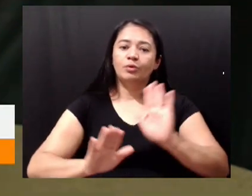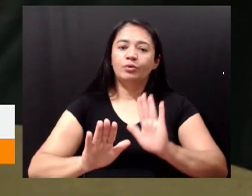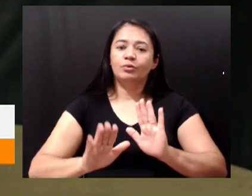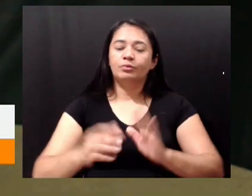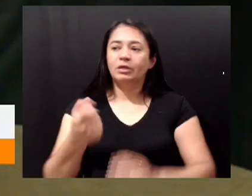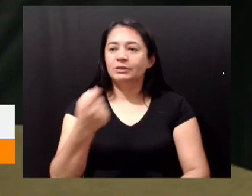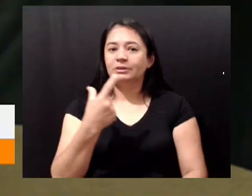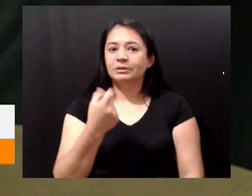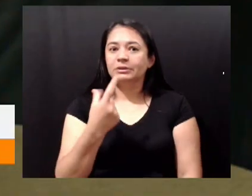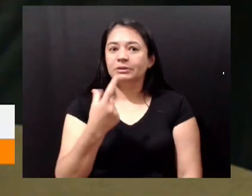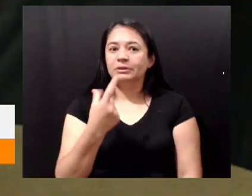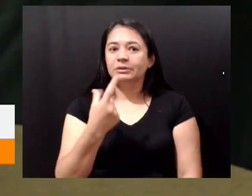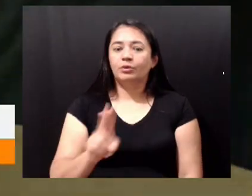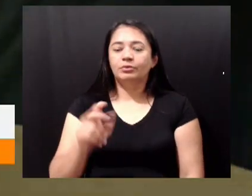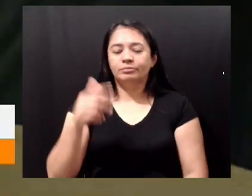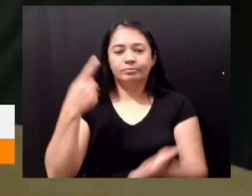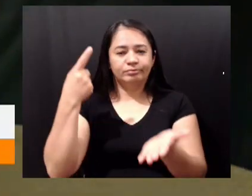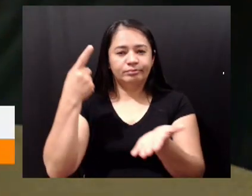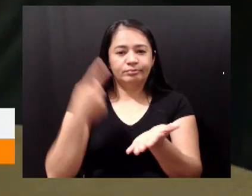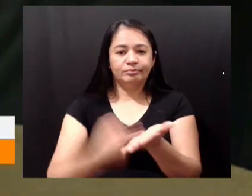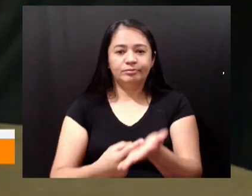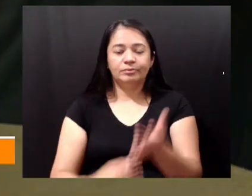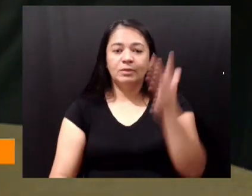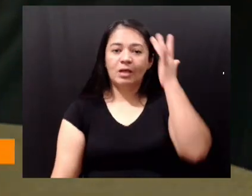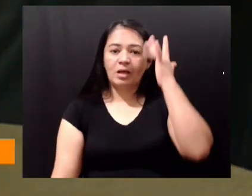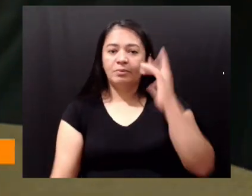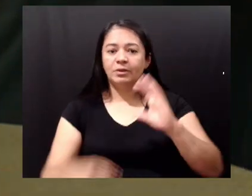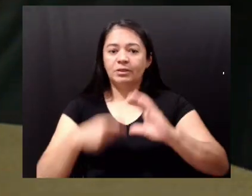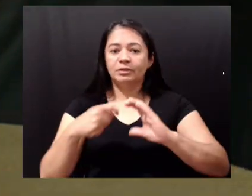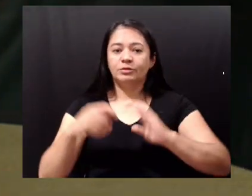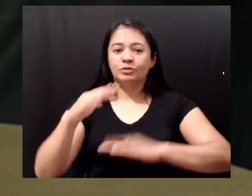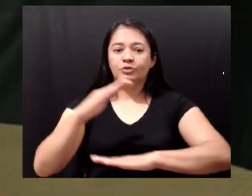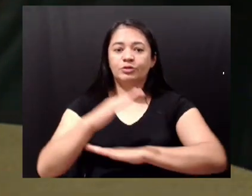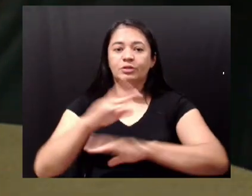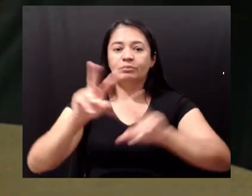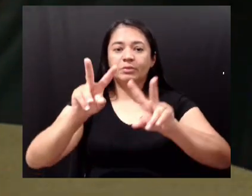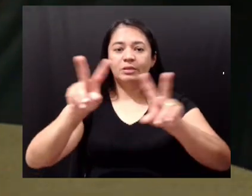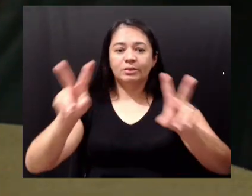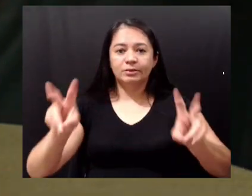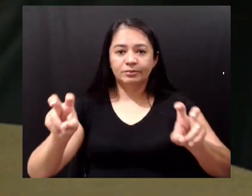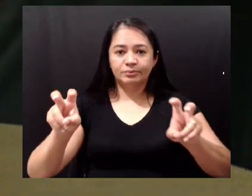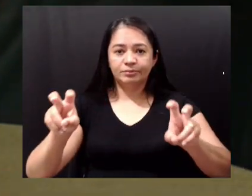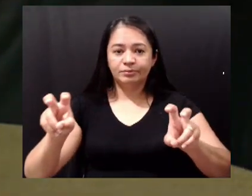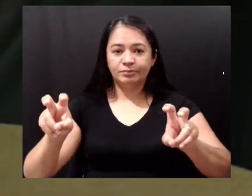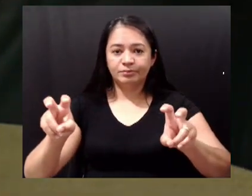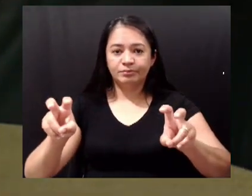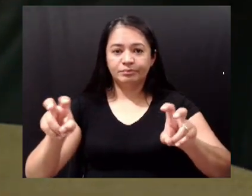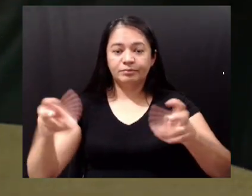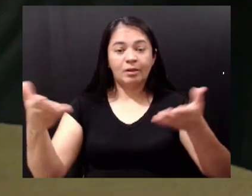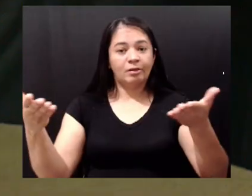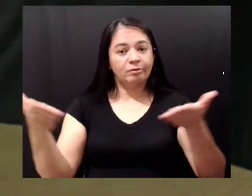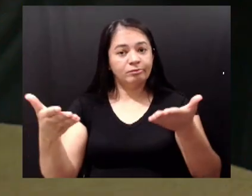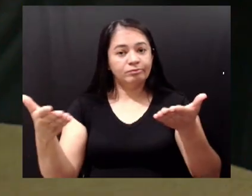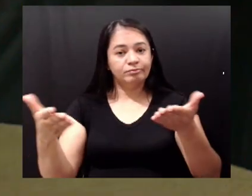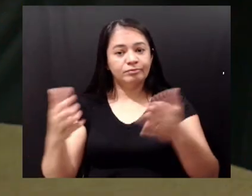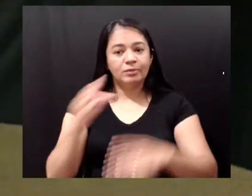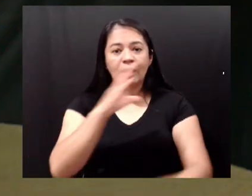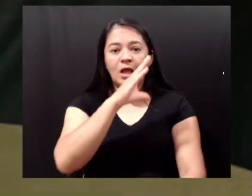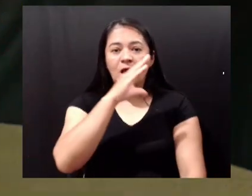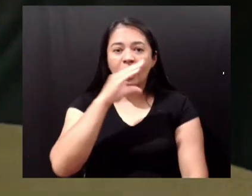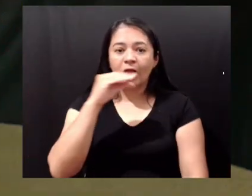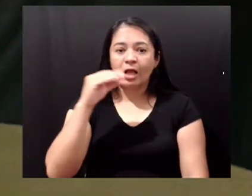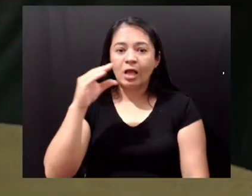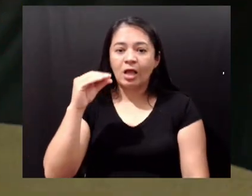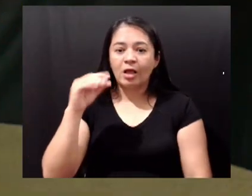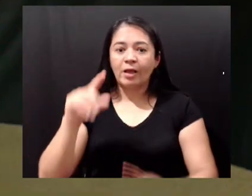automedicação, combinado? Gente, amanhã o Estúdio Câmara vai abordar um tema atual. Adolescentes sem perspectivas do